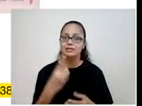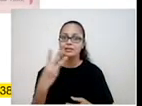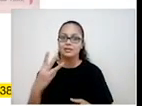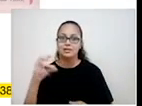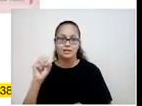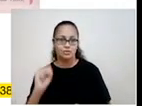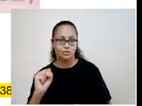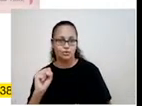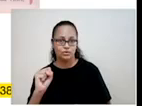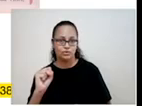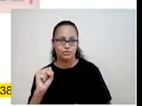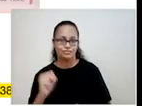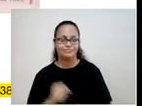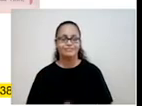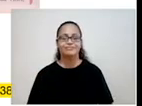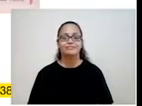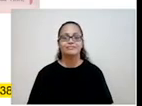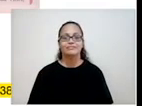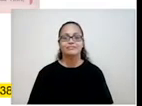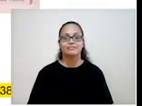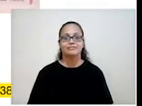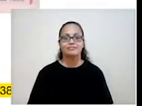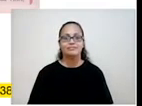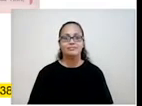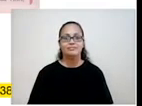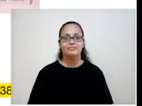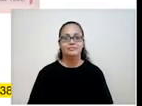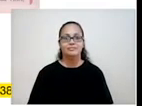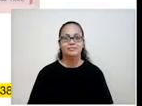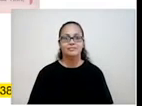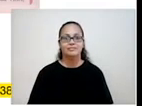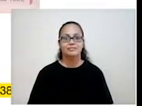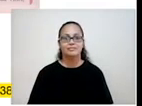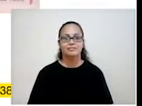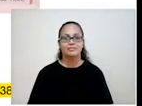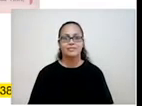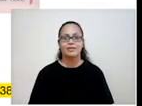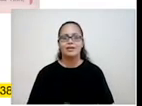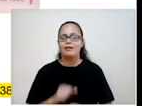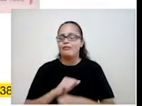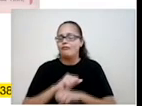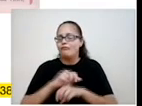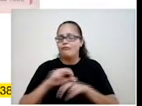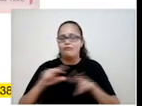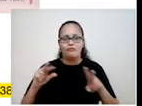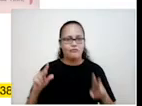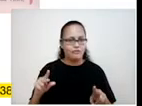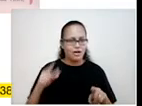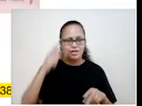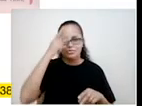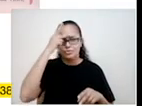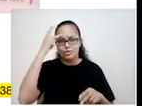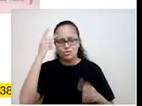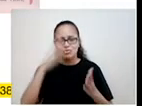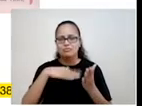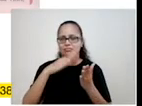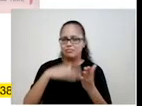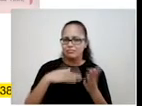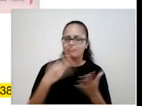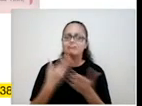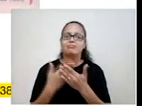138. Prontos? Bom, entre tantos artistas, pensadores,